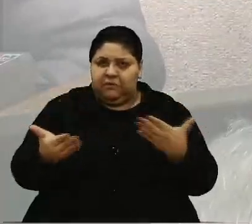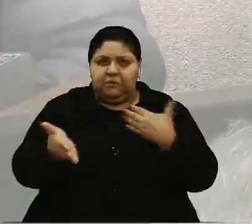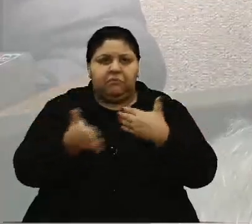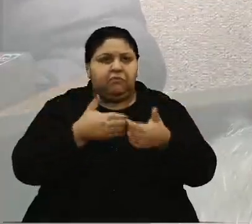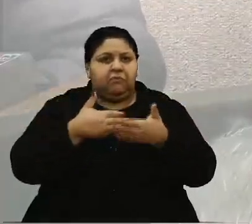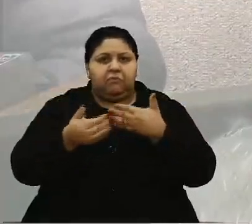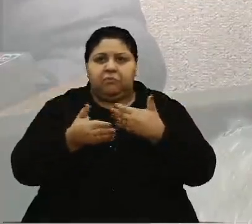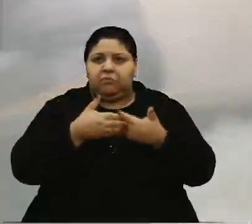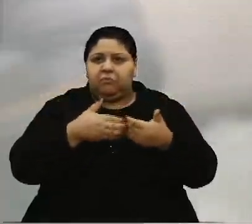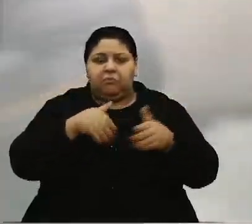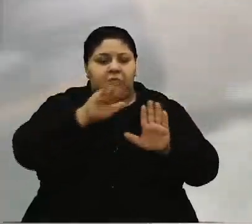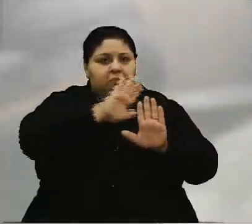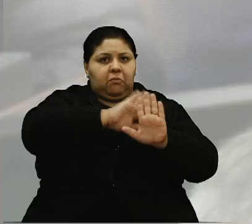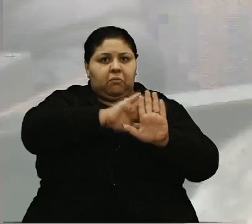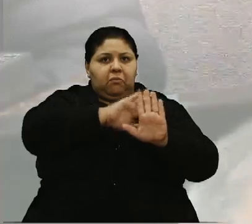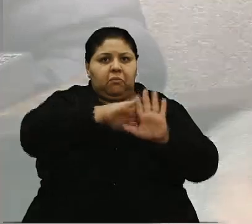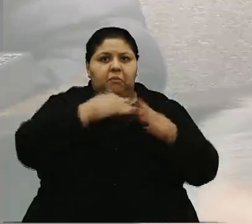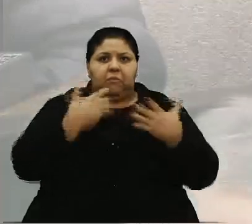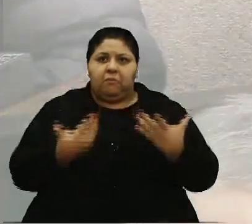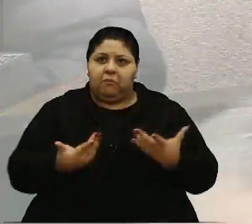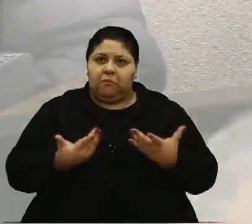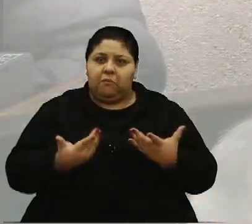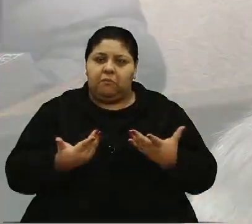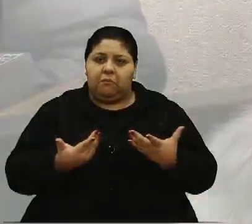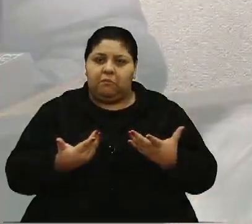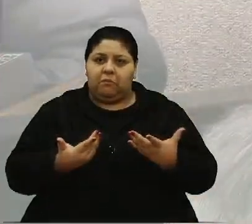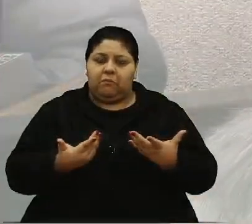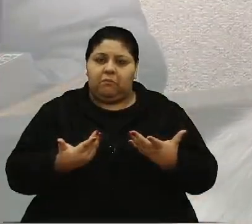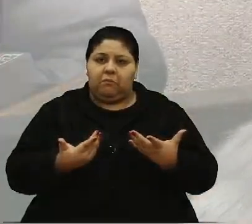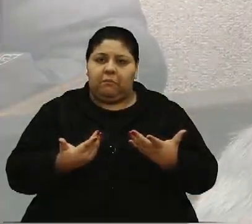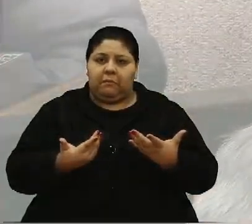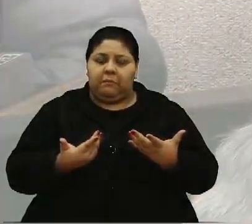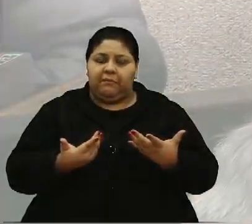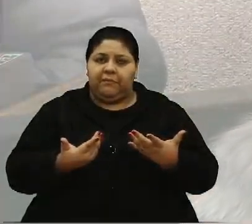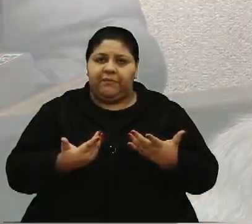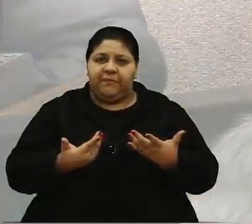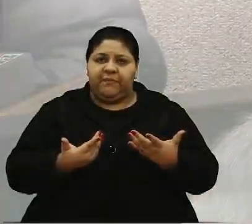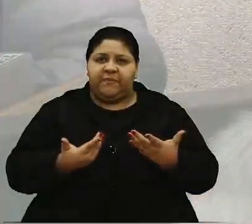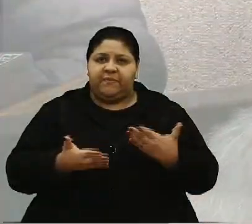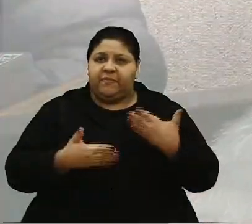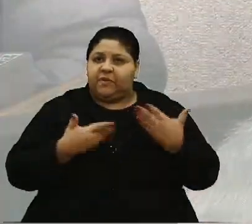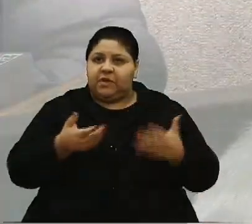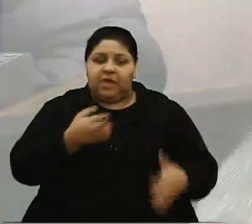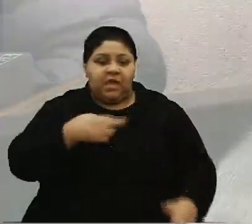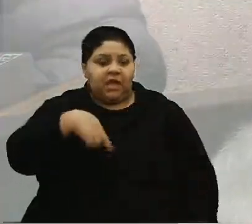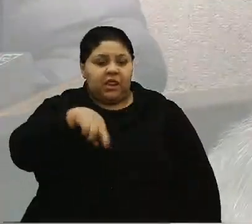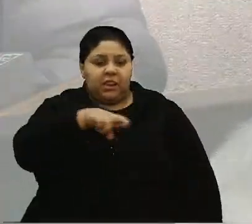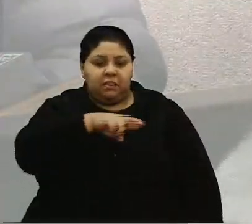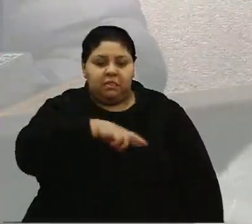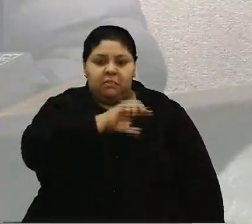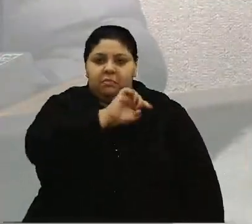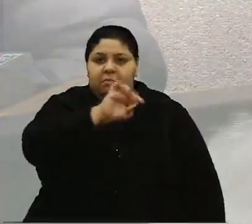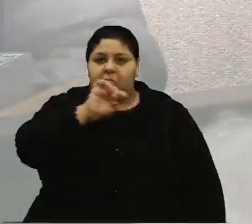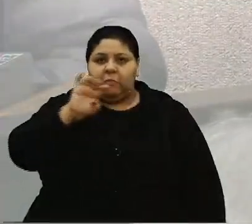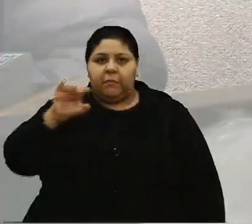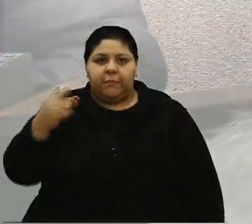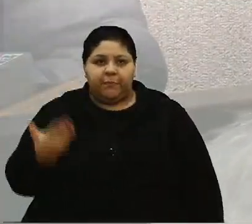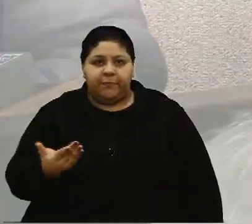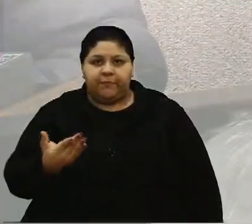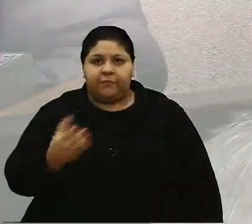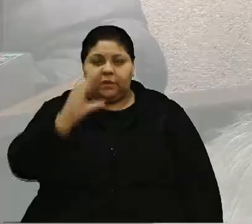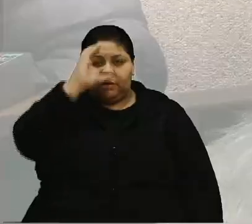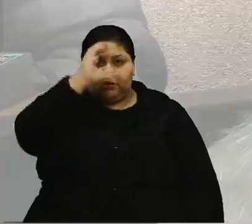seja a ideologia, qual seja a religião de cada